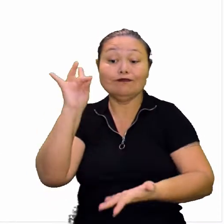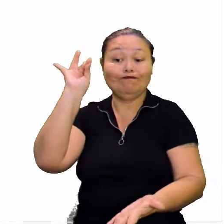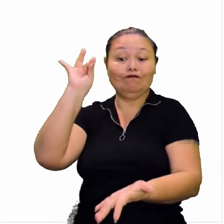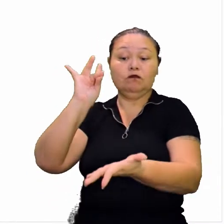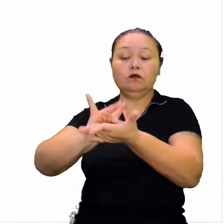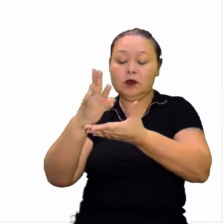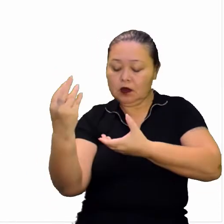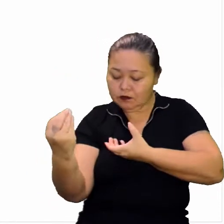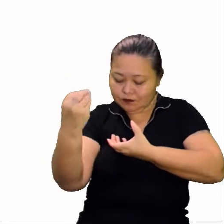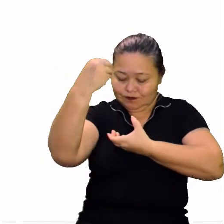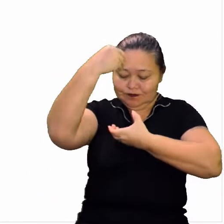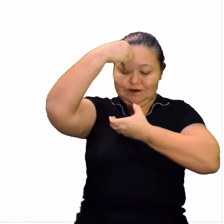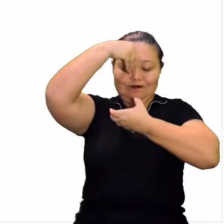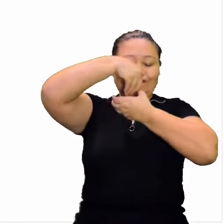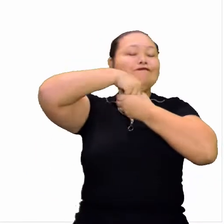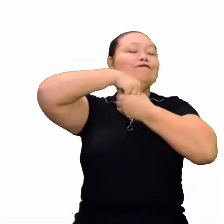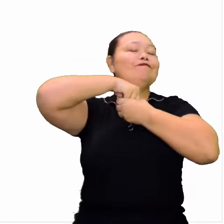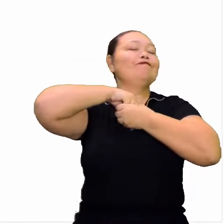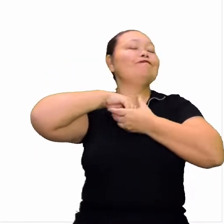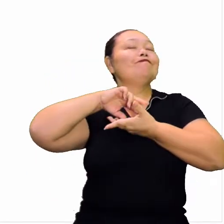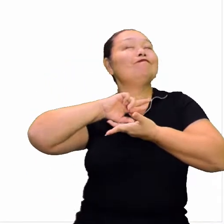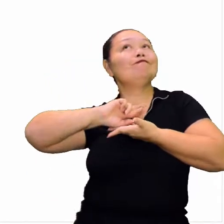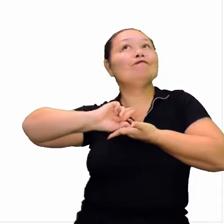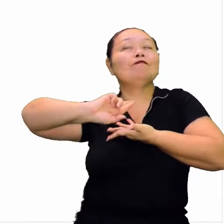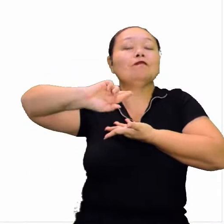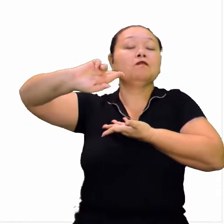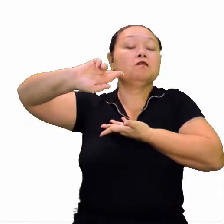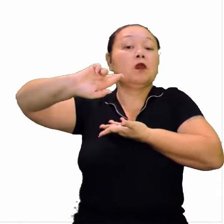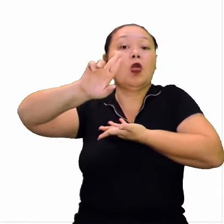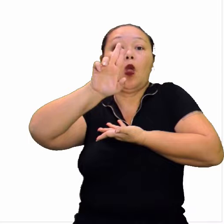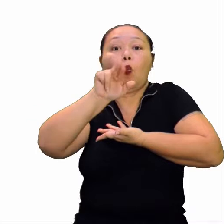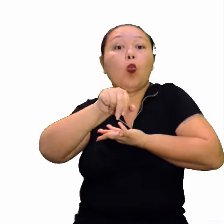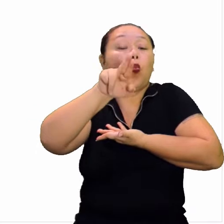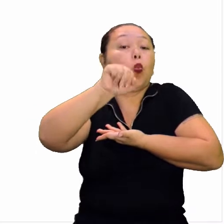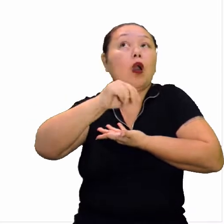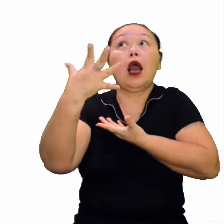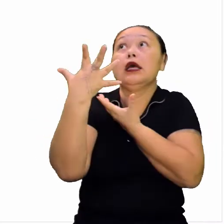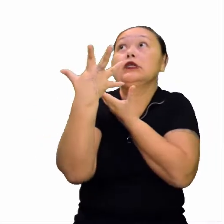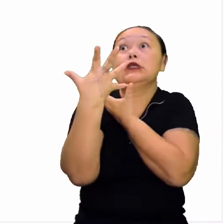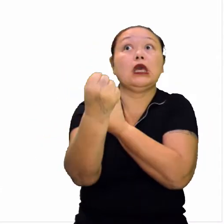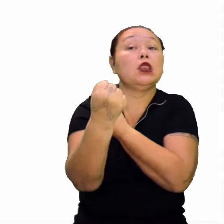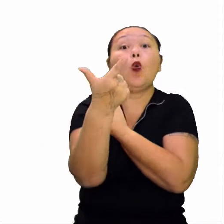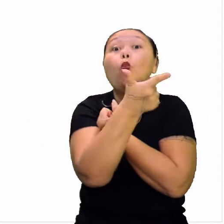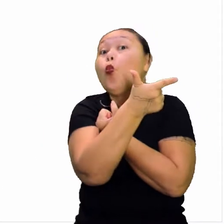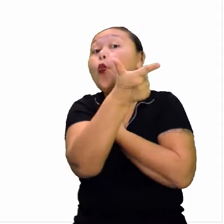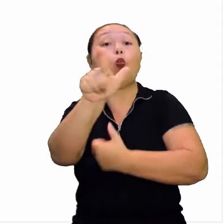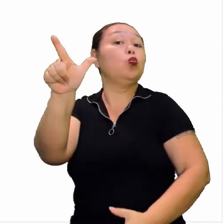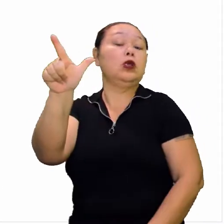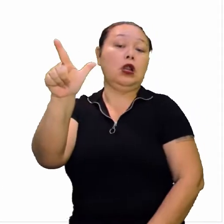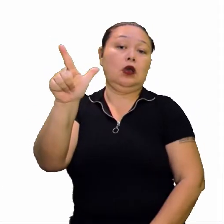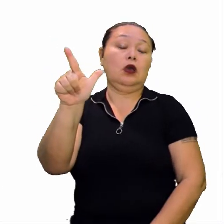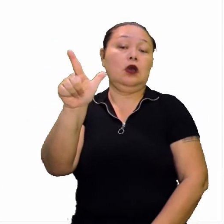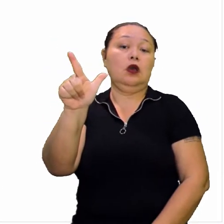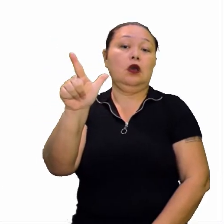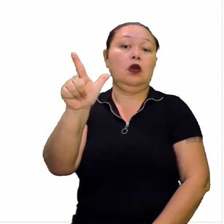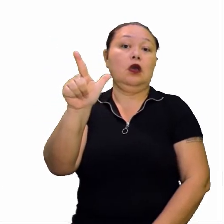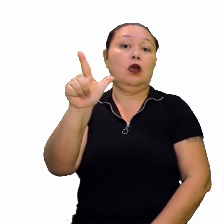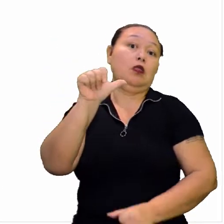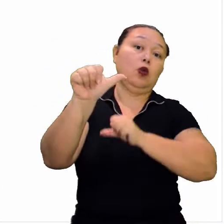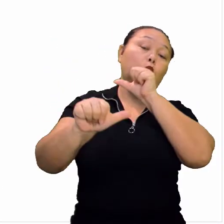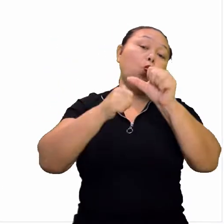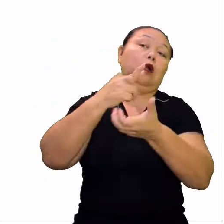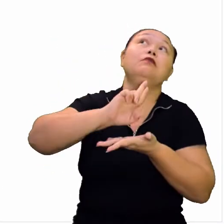da religiosidade, você jamais vai aceitar outra em